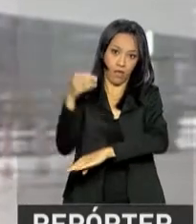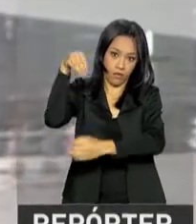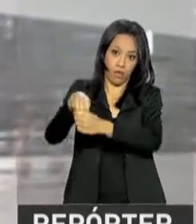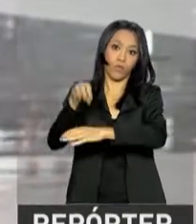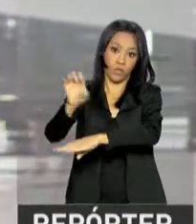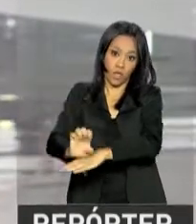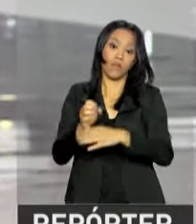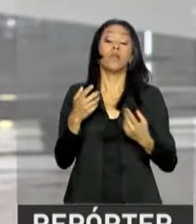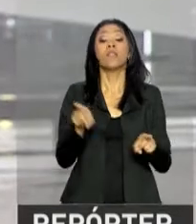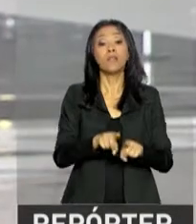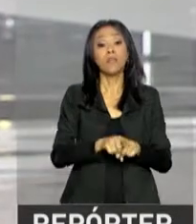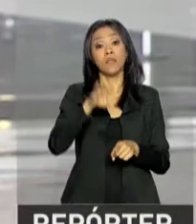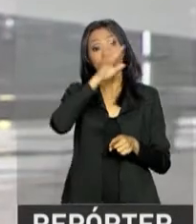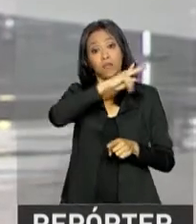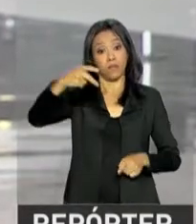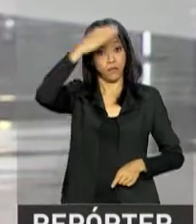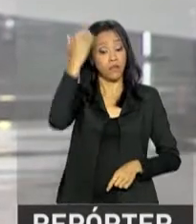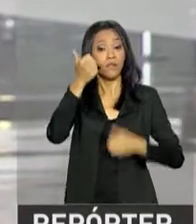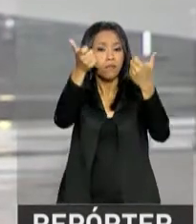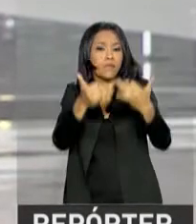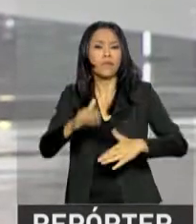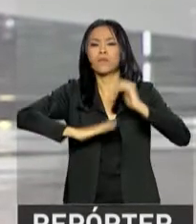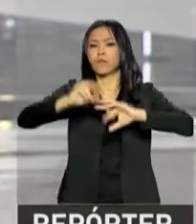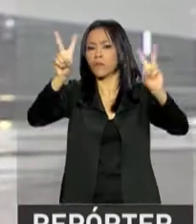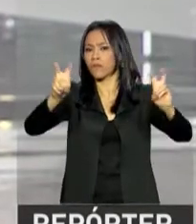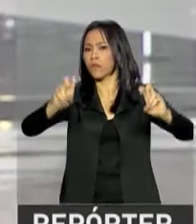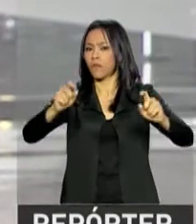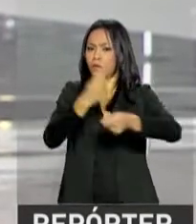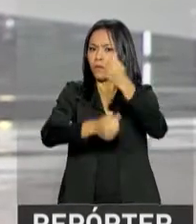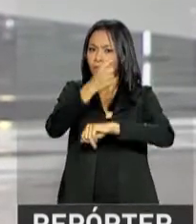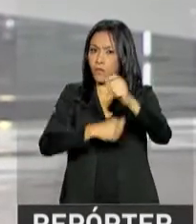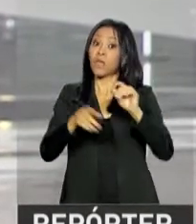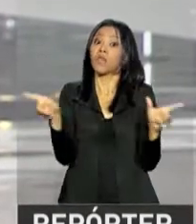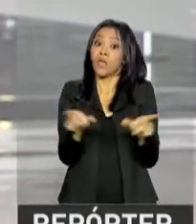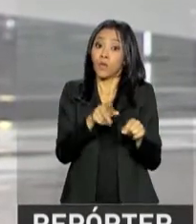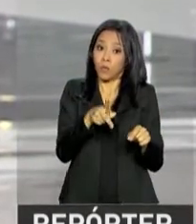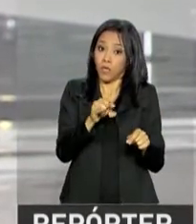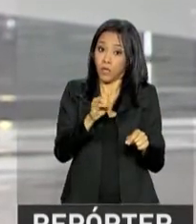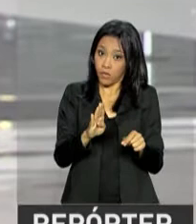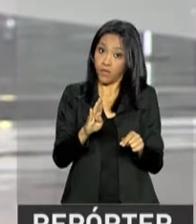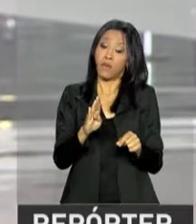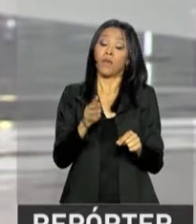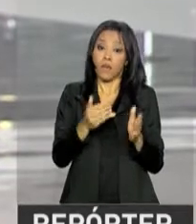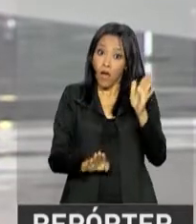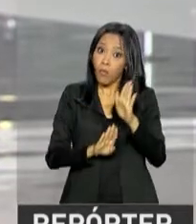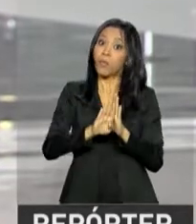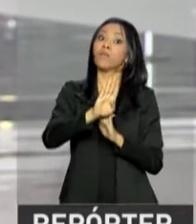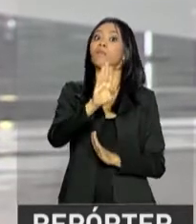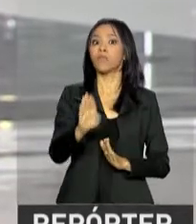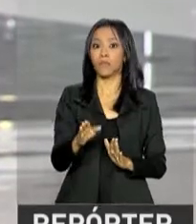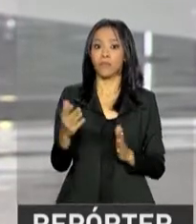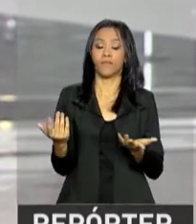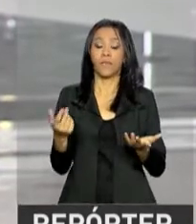economia e comentou o resultado do produto interno bruto de 2017 que cresceu 1% depois de dois anos de recessão na entrevista à